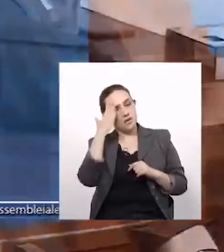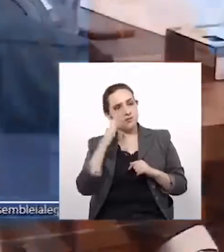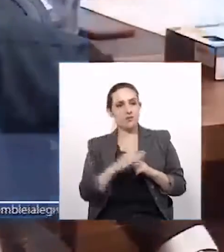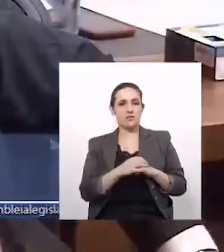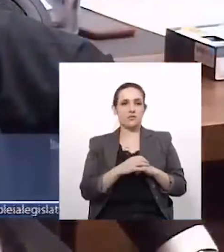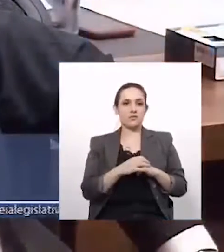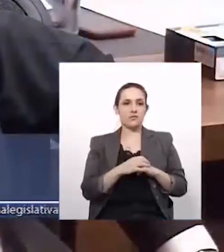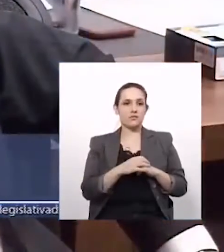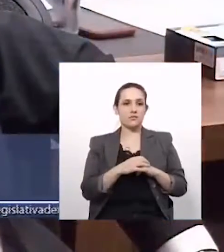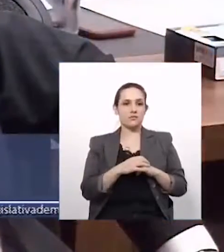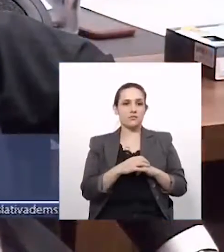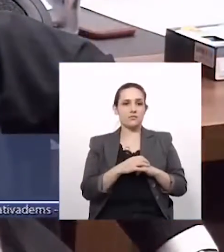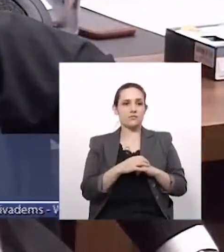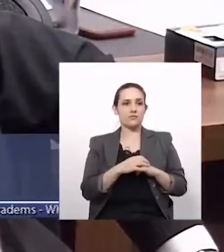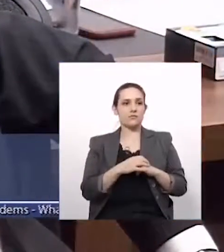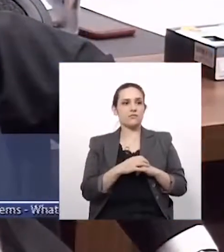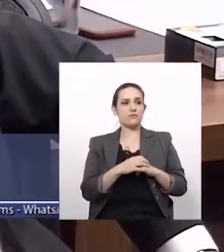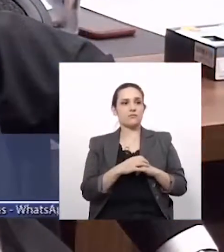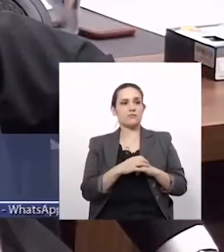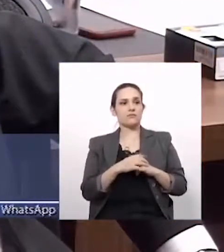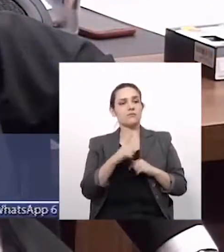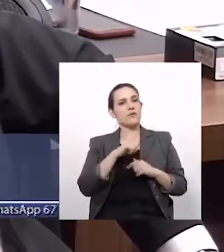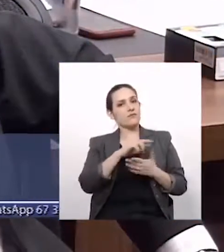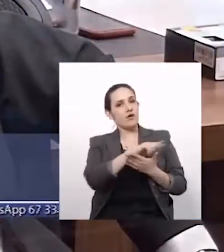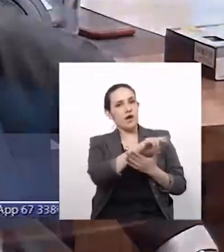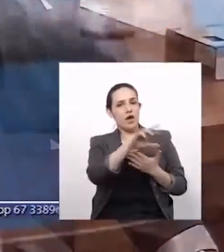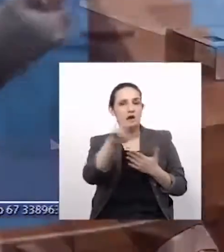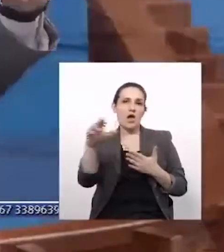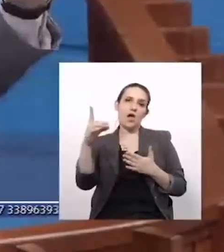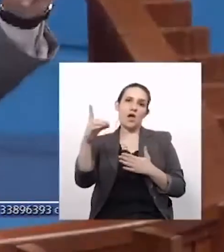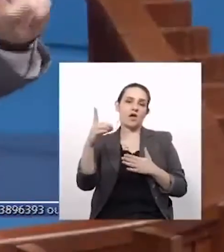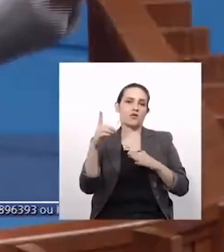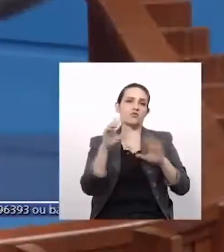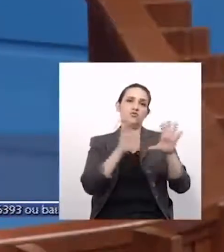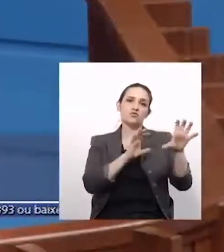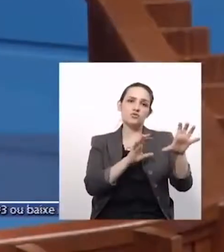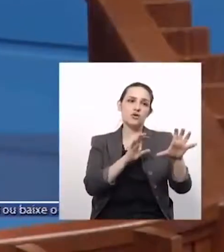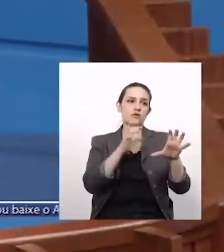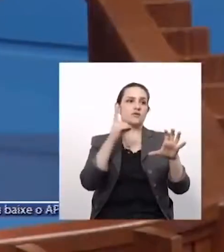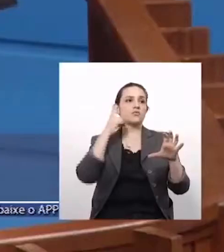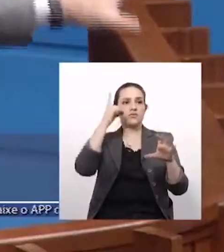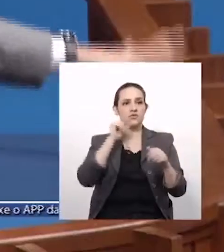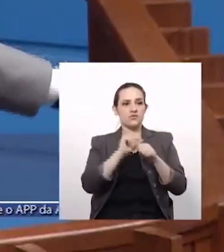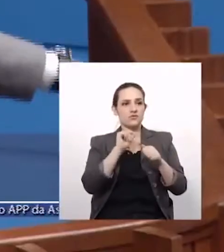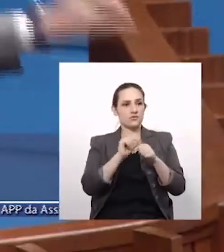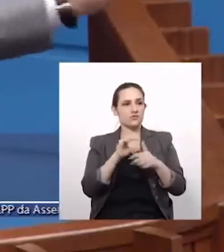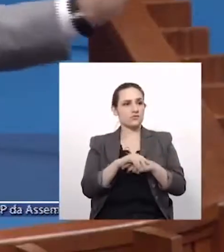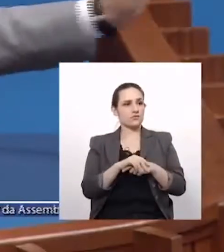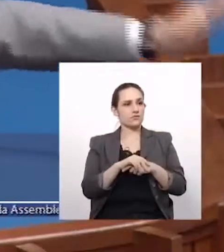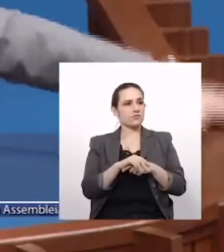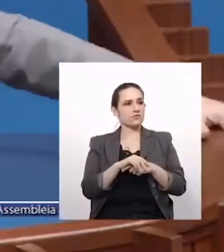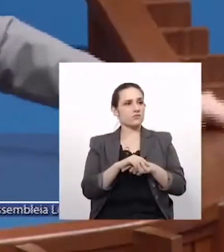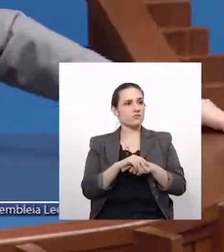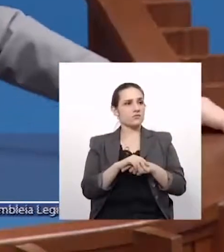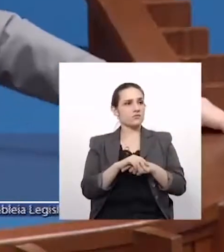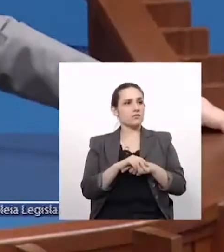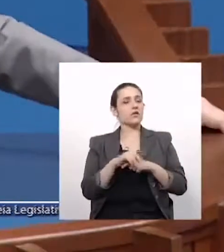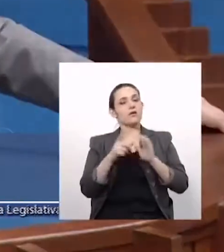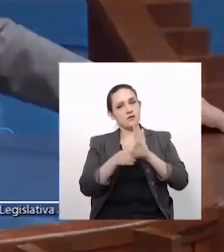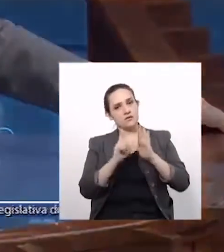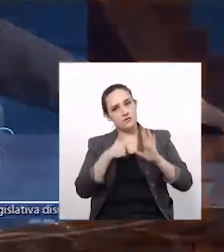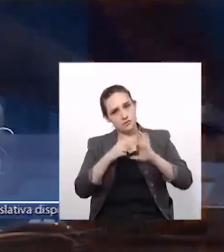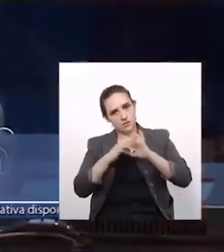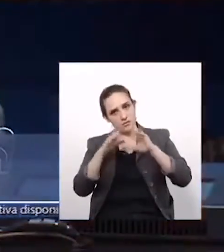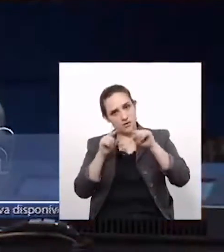Tem várias formas de exercer o mandato parlamentar. E aí, eu quero dizer, deputado Zé Teixeira, antes de passar a